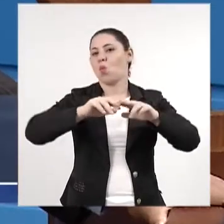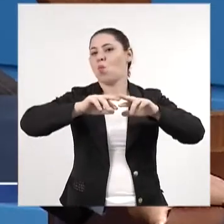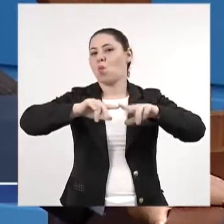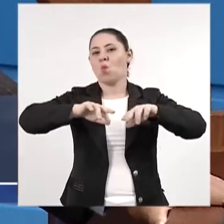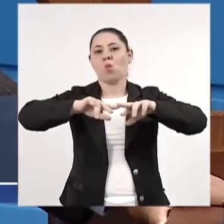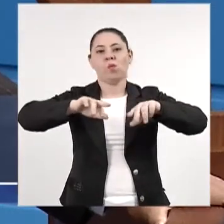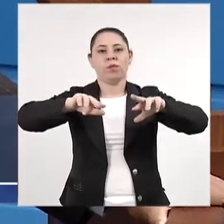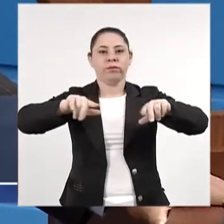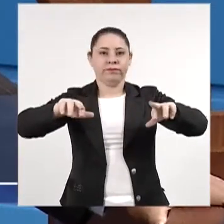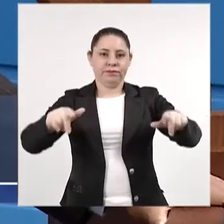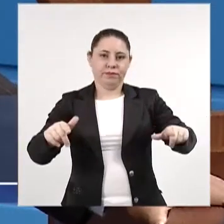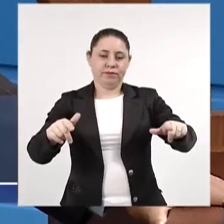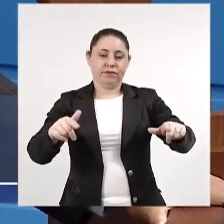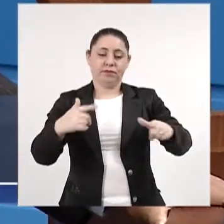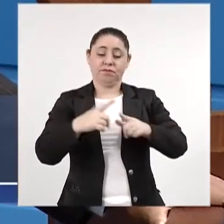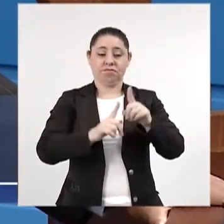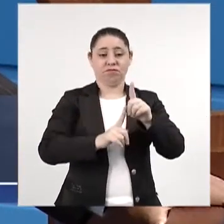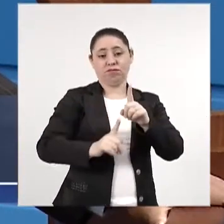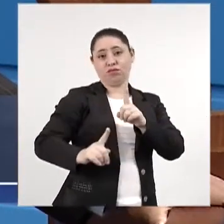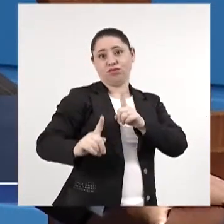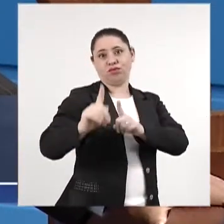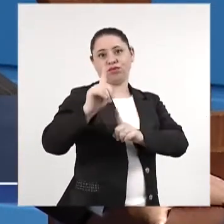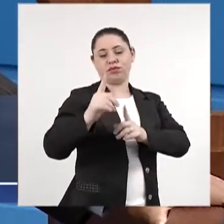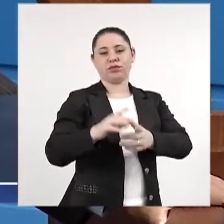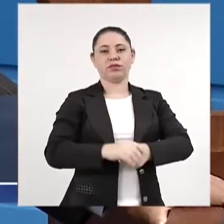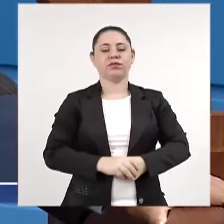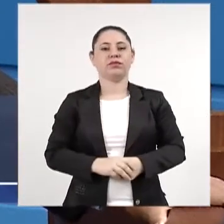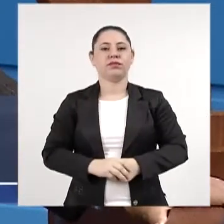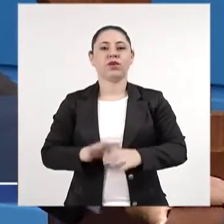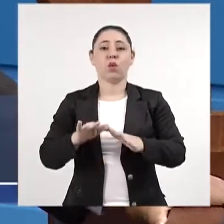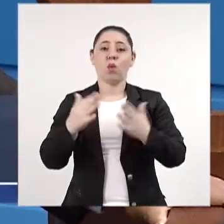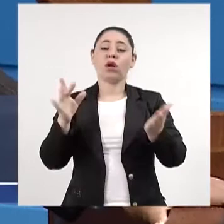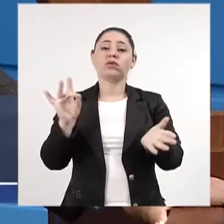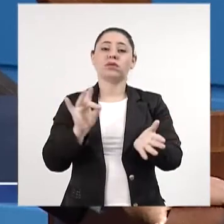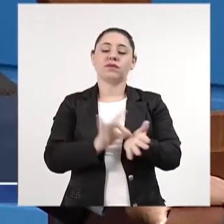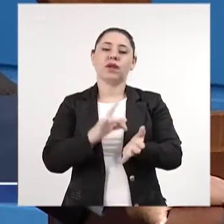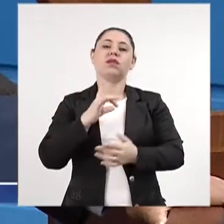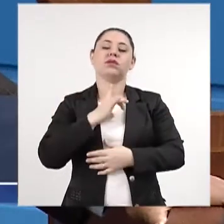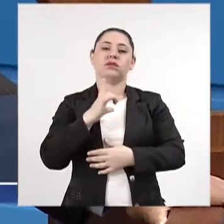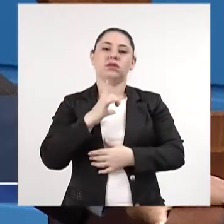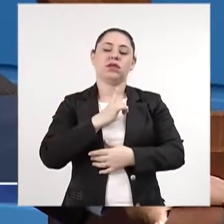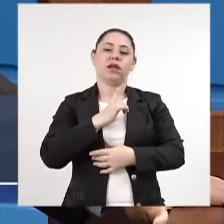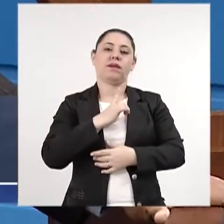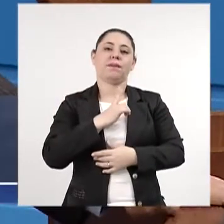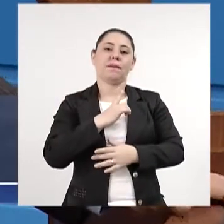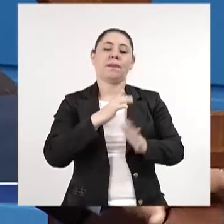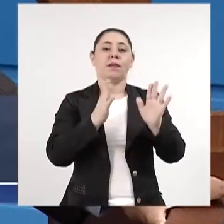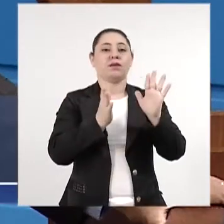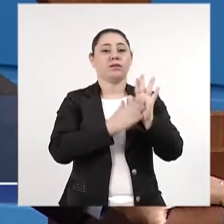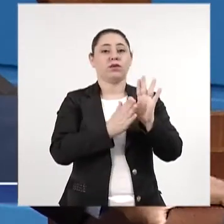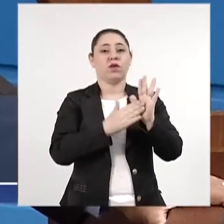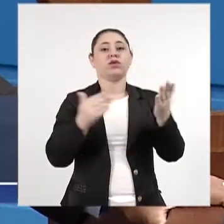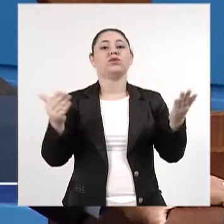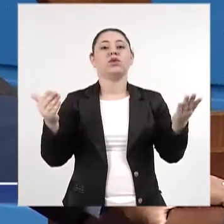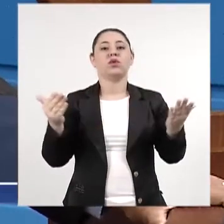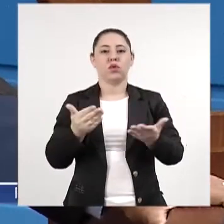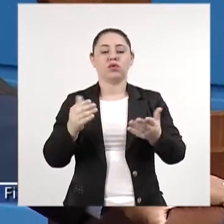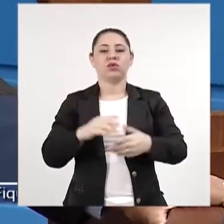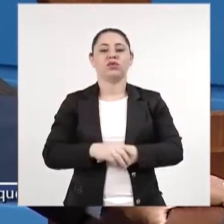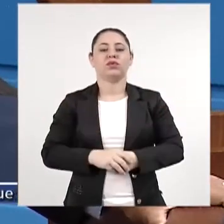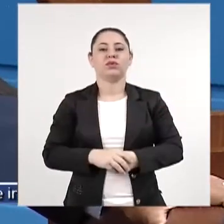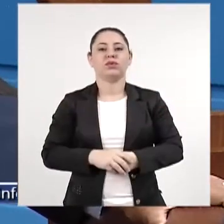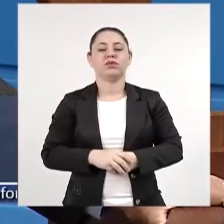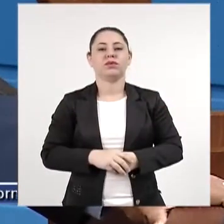sobre esse índice, quando, na verdade, existe uma proposta hoje